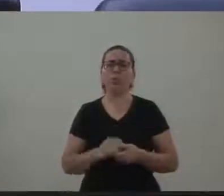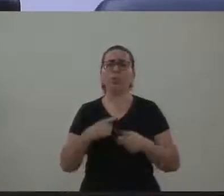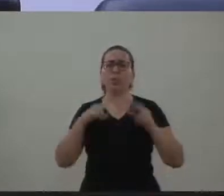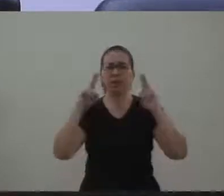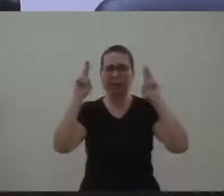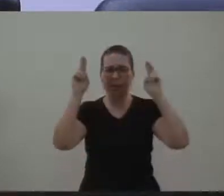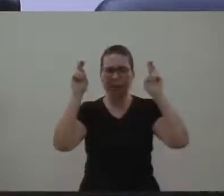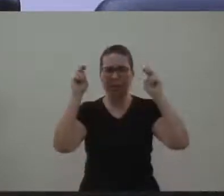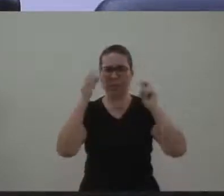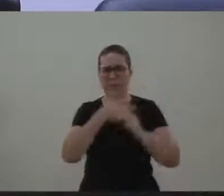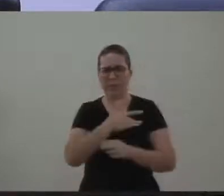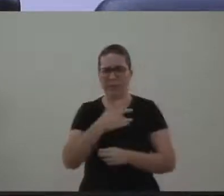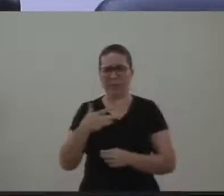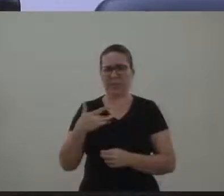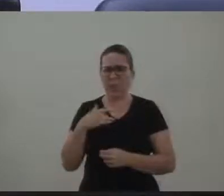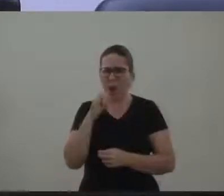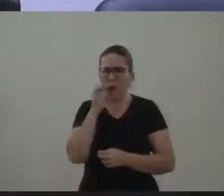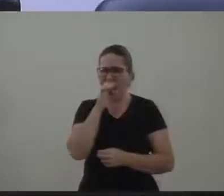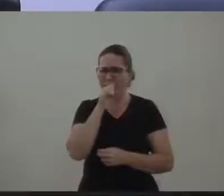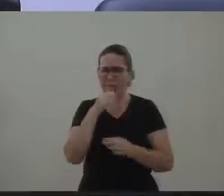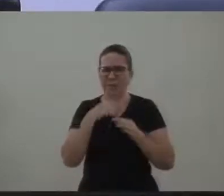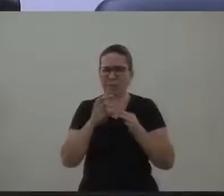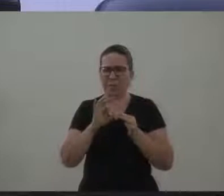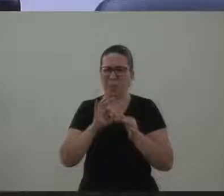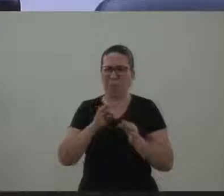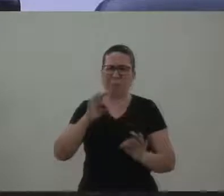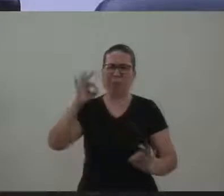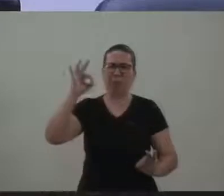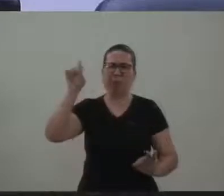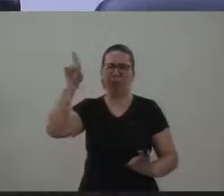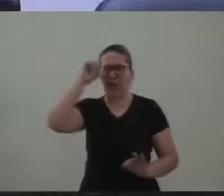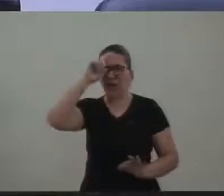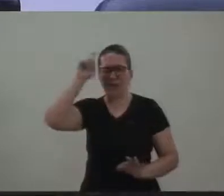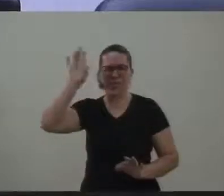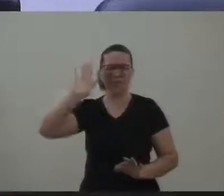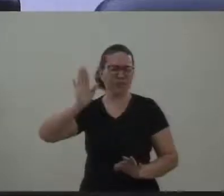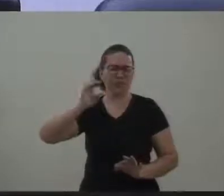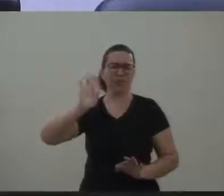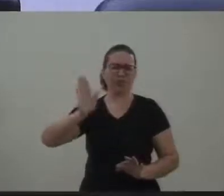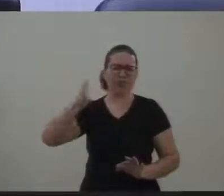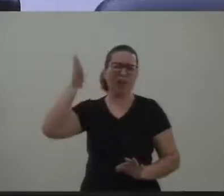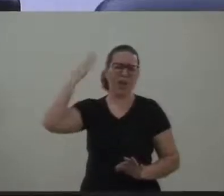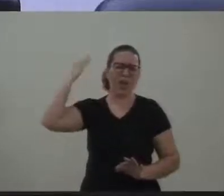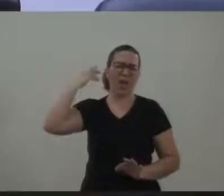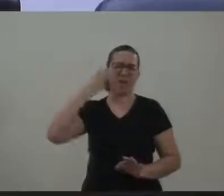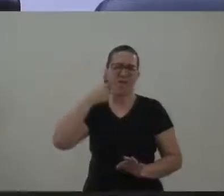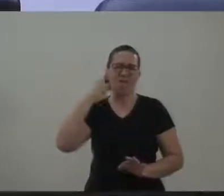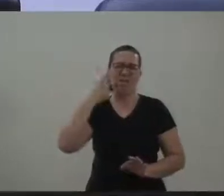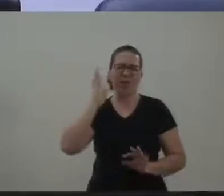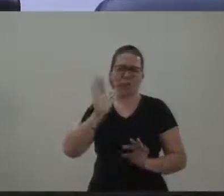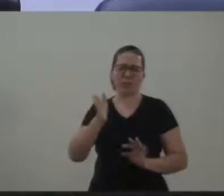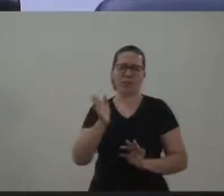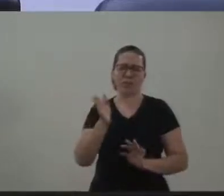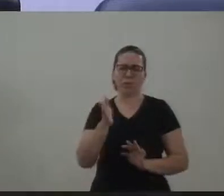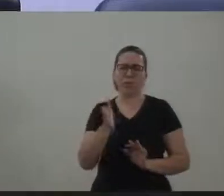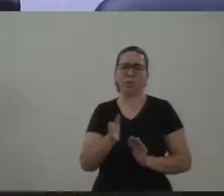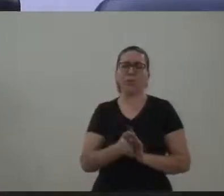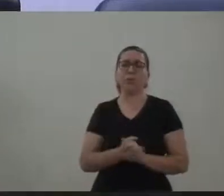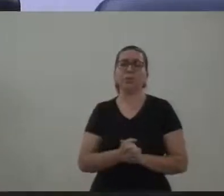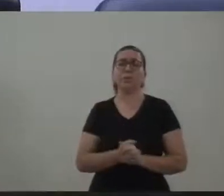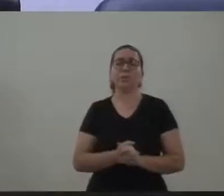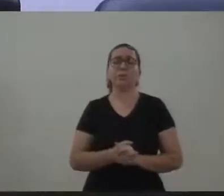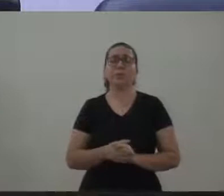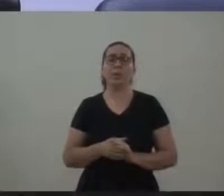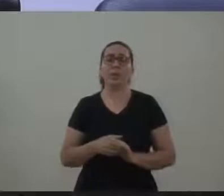da saúde, rapidamente, não vou entrar aqui no tema da Santa Casa, mesmo porque já falei a semana passada. E é